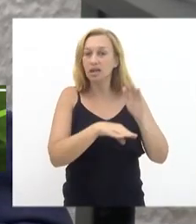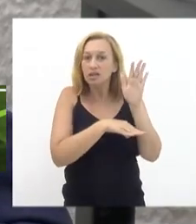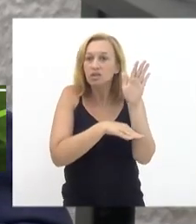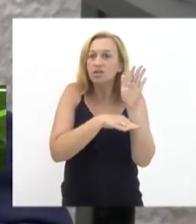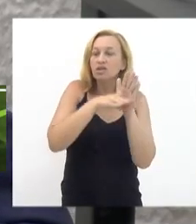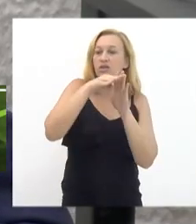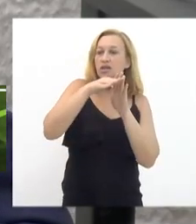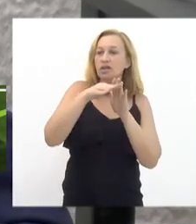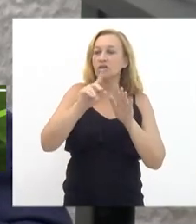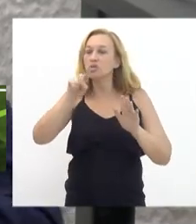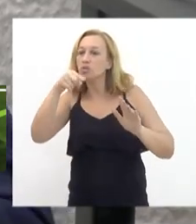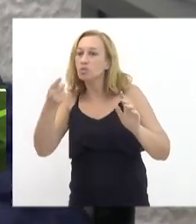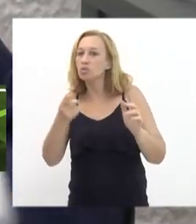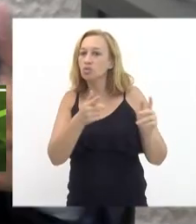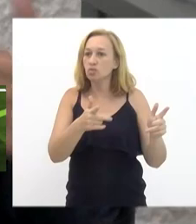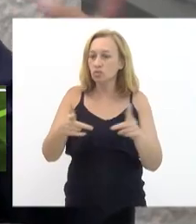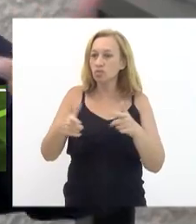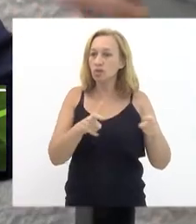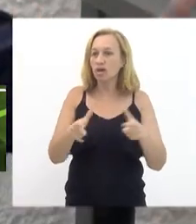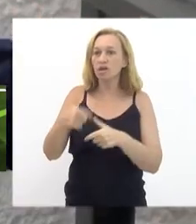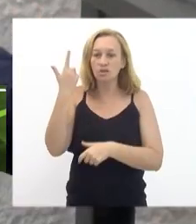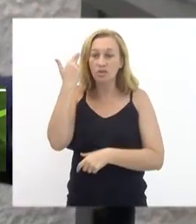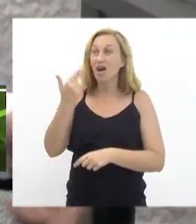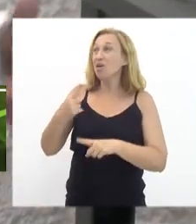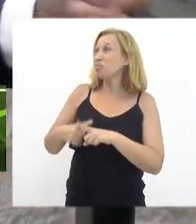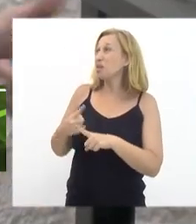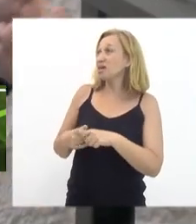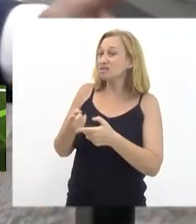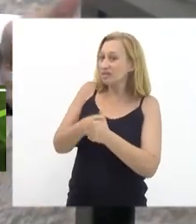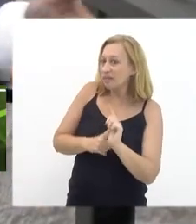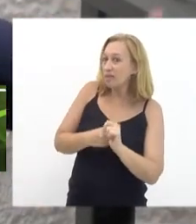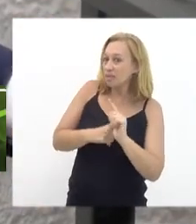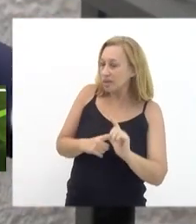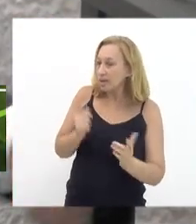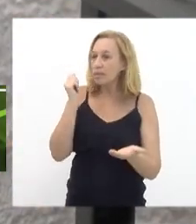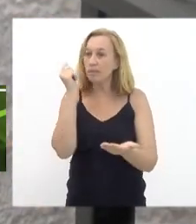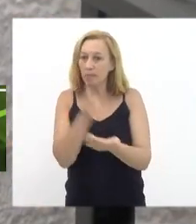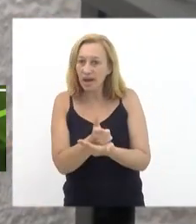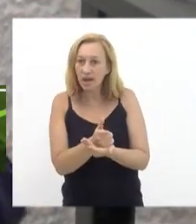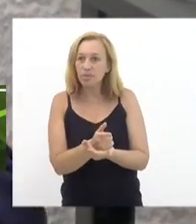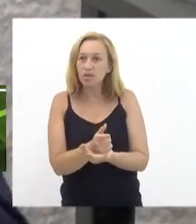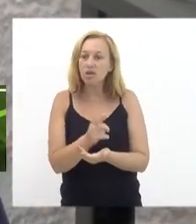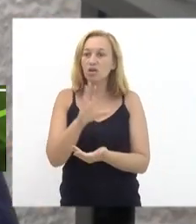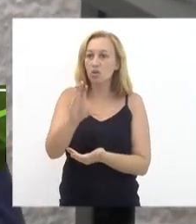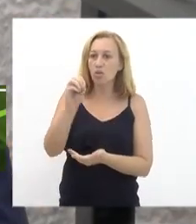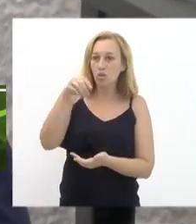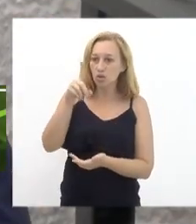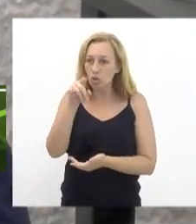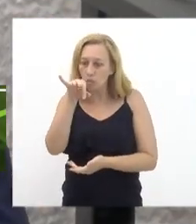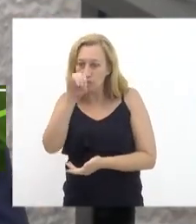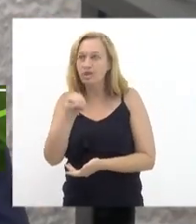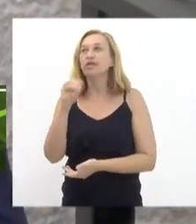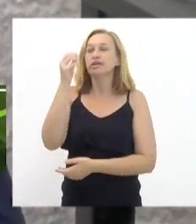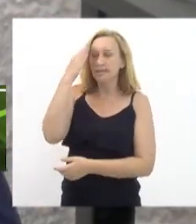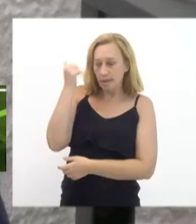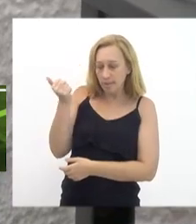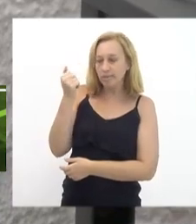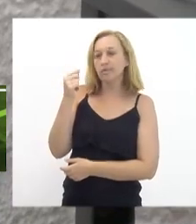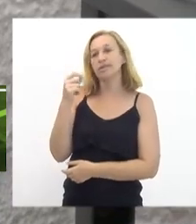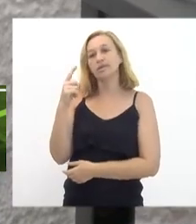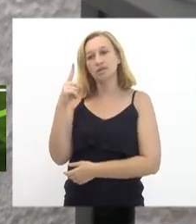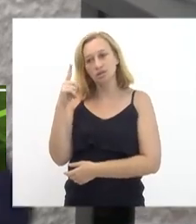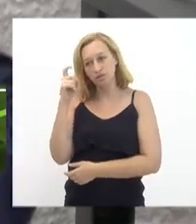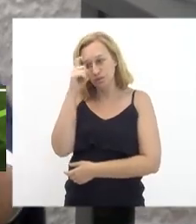muitas partes comuns porque senão você vai ter que depender do pagamento de condomínio e nós sabemos que a maioria da população tem